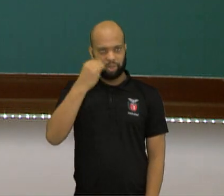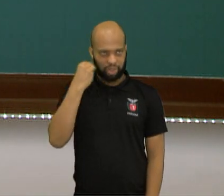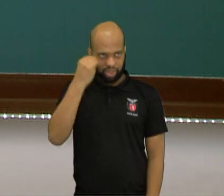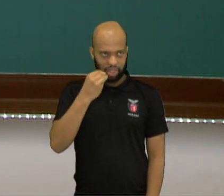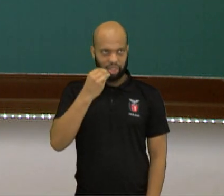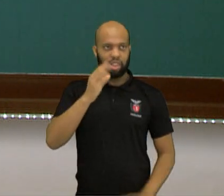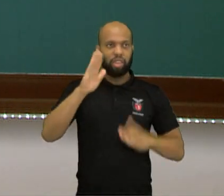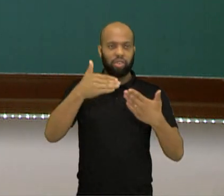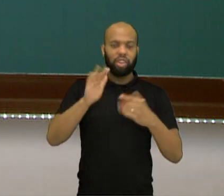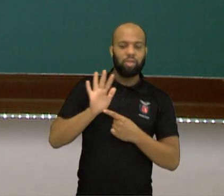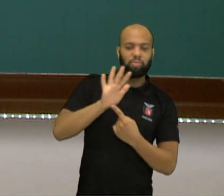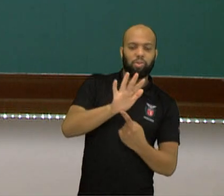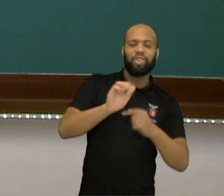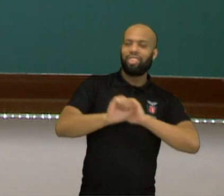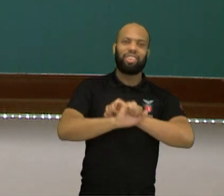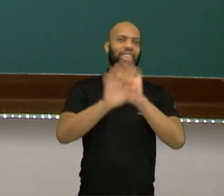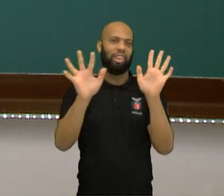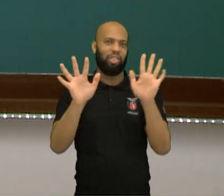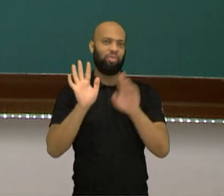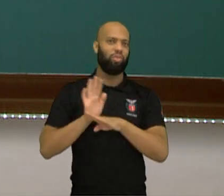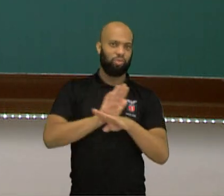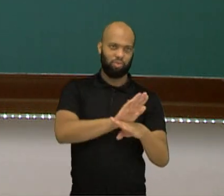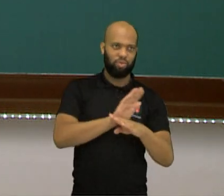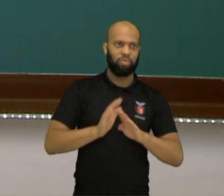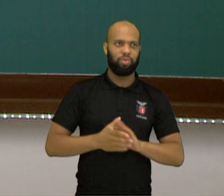tá ajudando aqui a esclarecer.